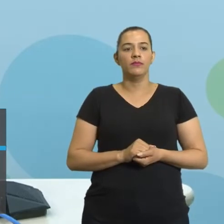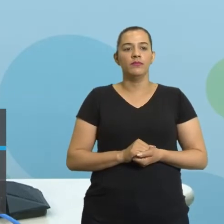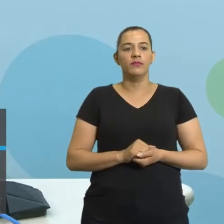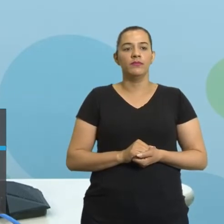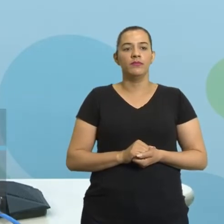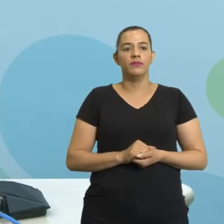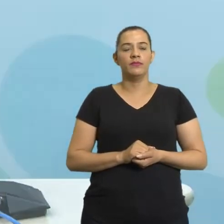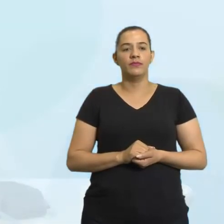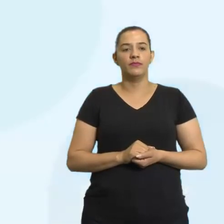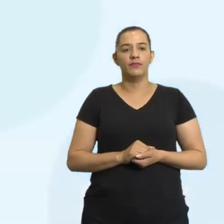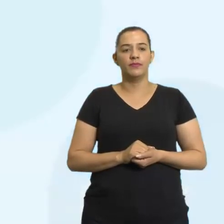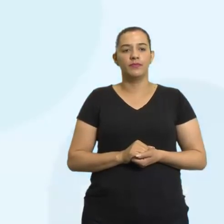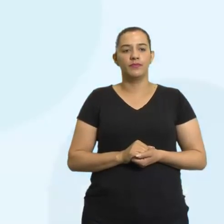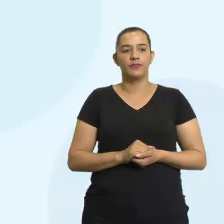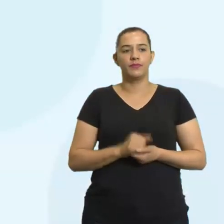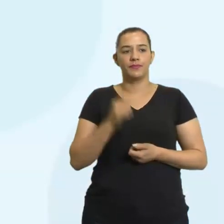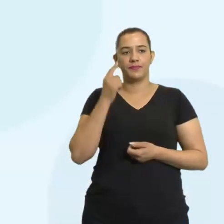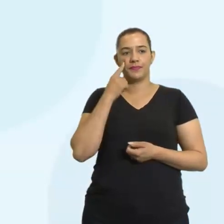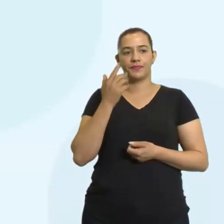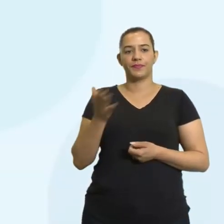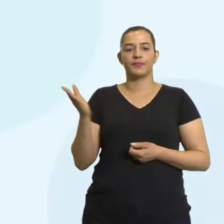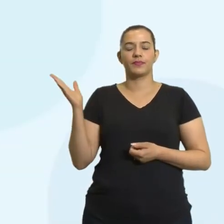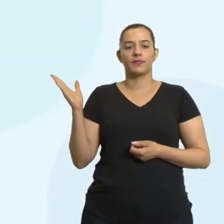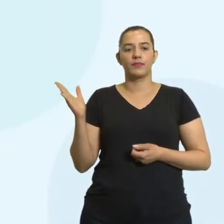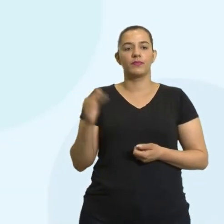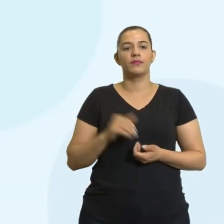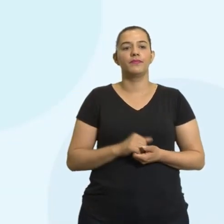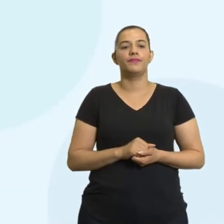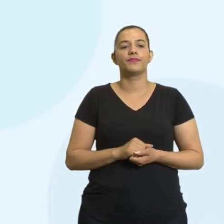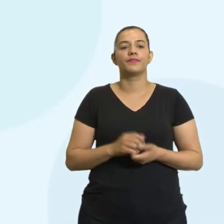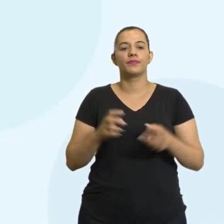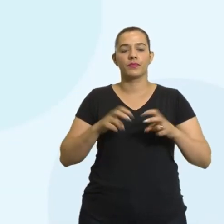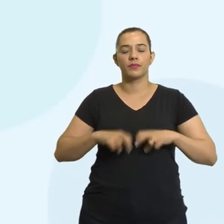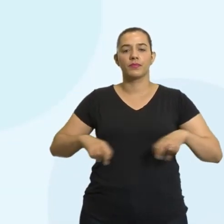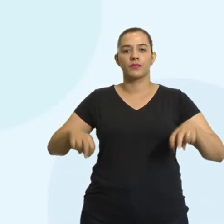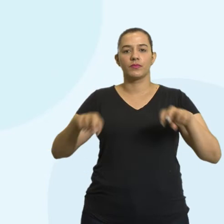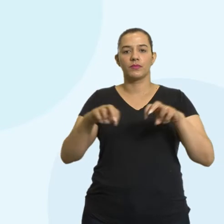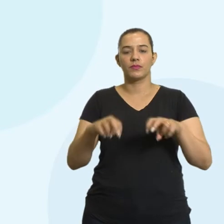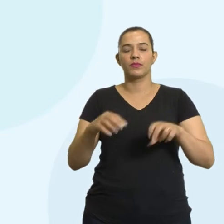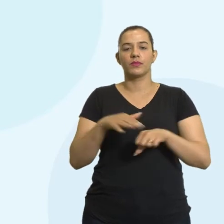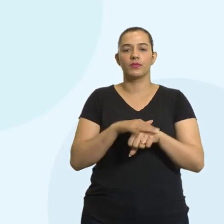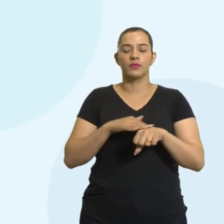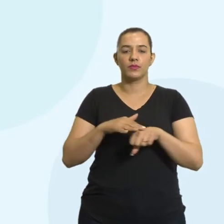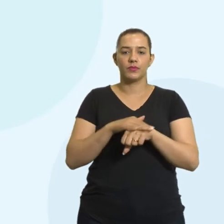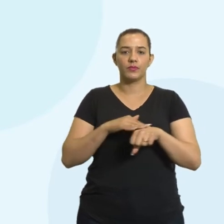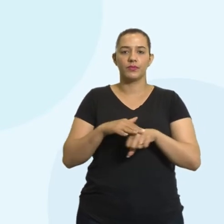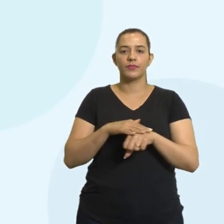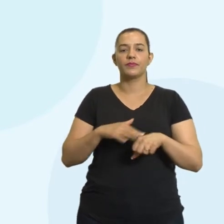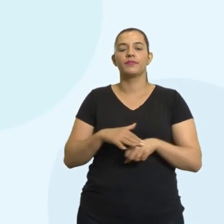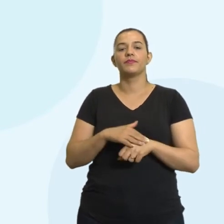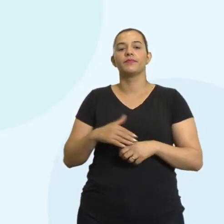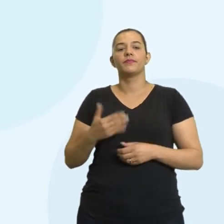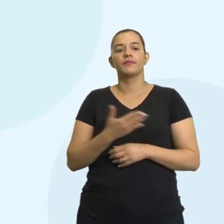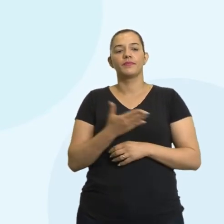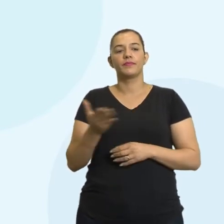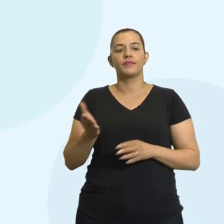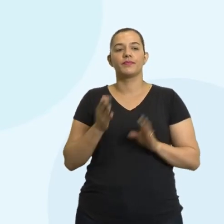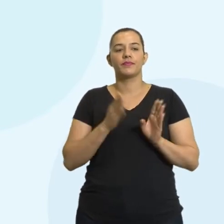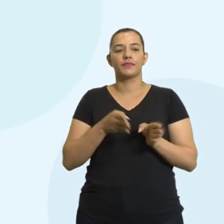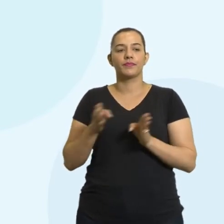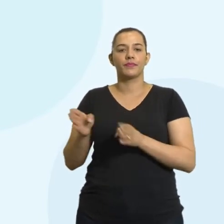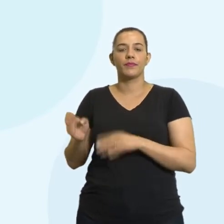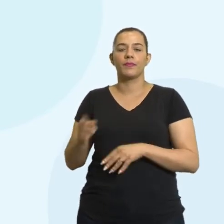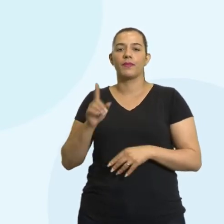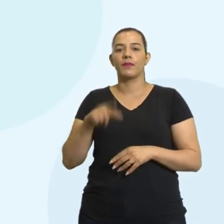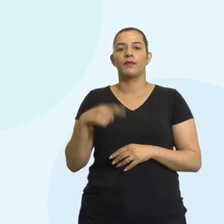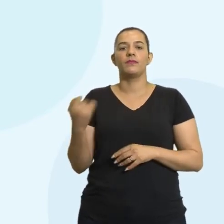passar o slide. Isso. Aí a roda de conversa tá organizado, né? Importante, eu esqueci